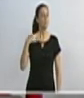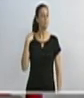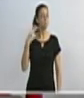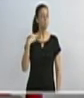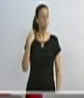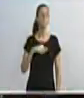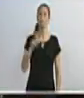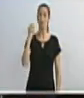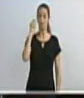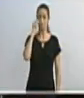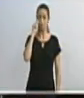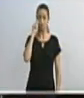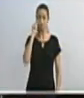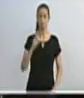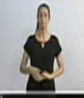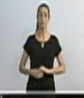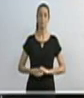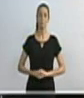Almir Vieira.